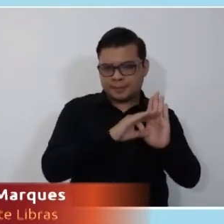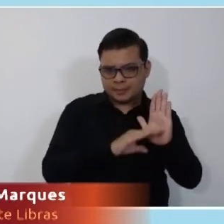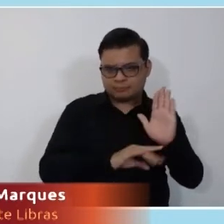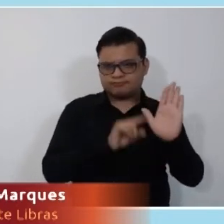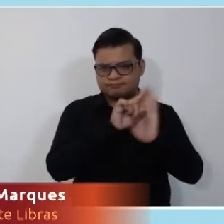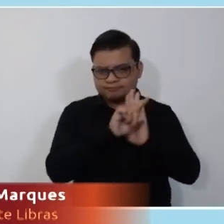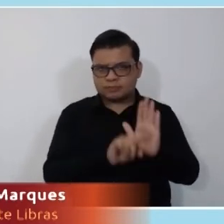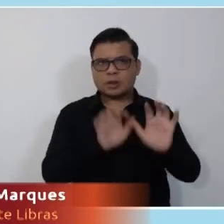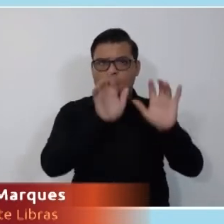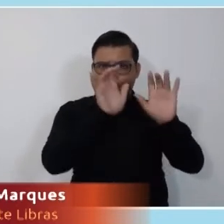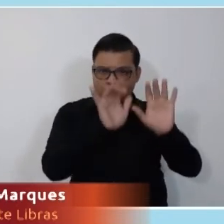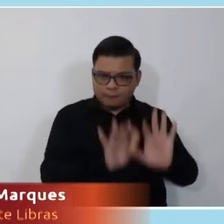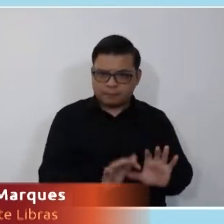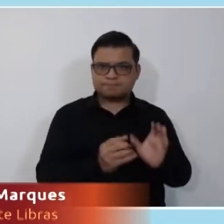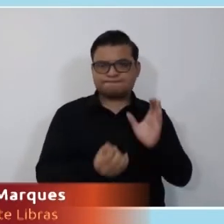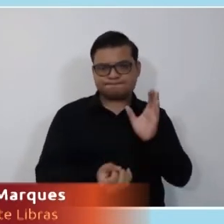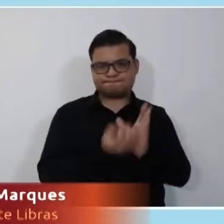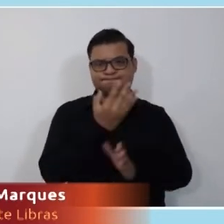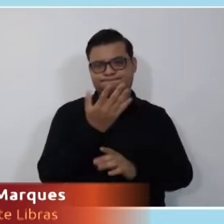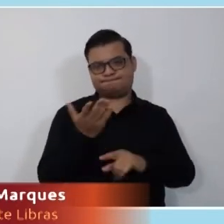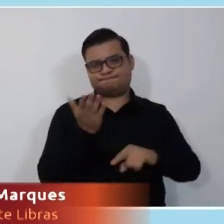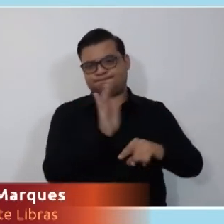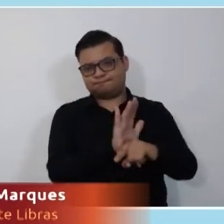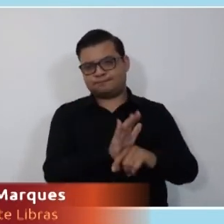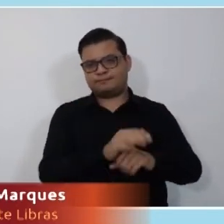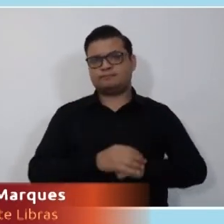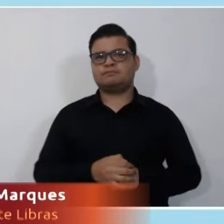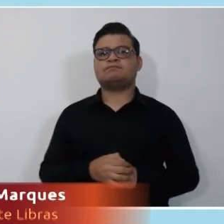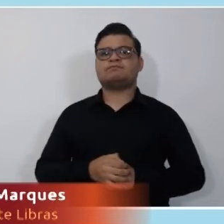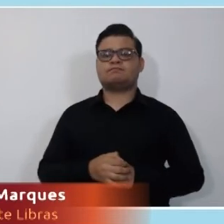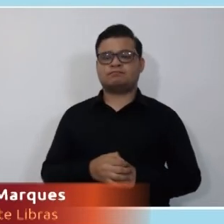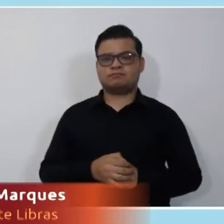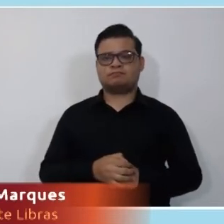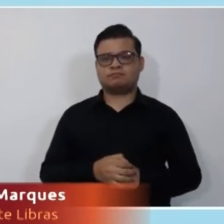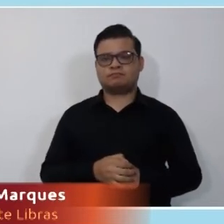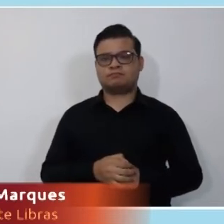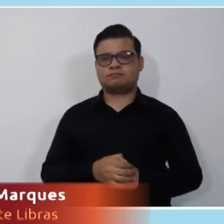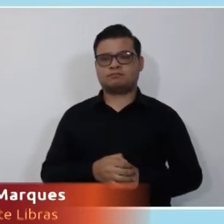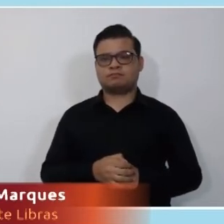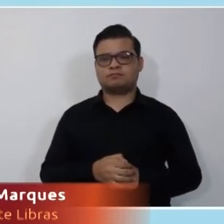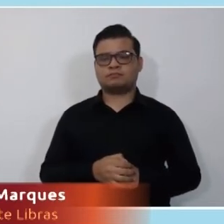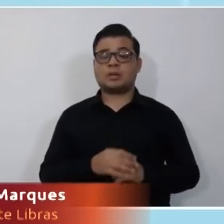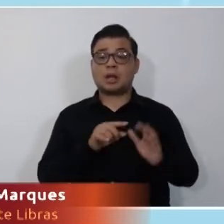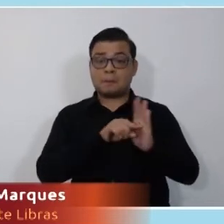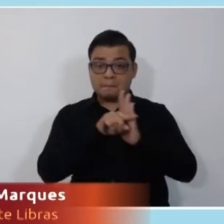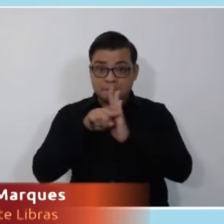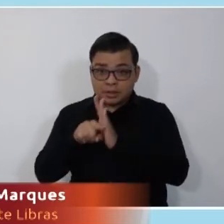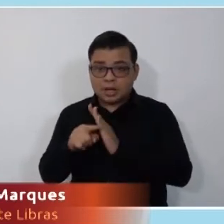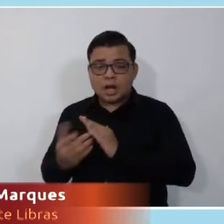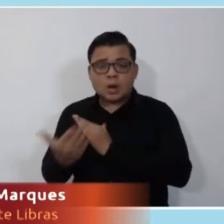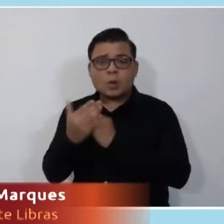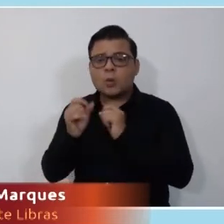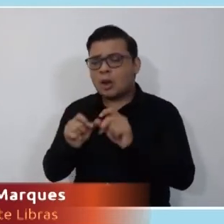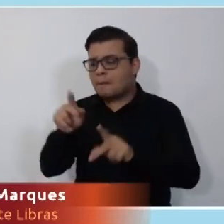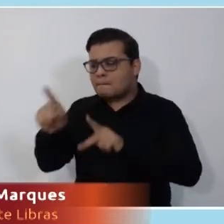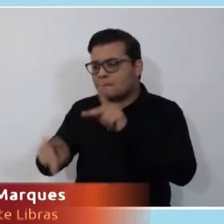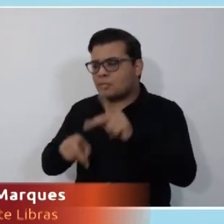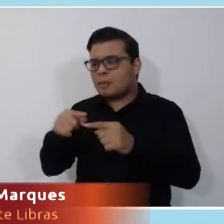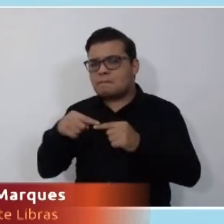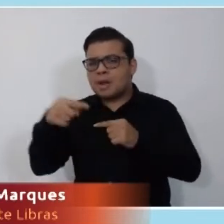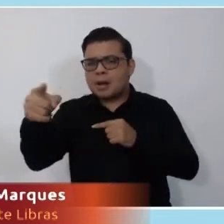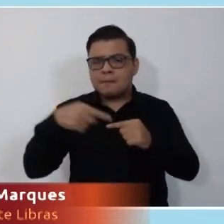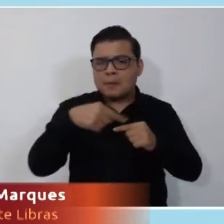tivemos várias reuniões. Então, com essa pesquisa, nós vamos obter os dados da população, né? O interessante é que a